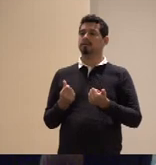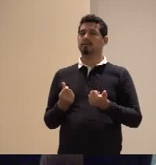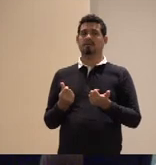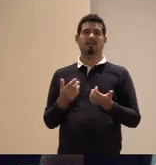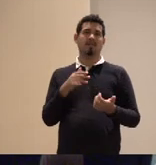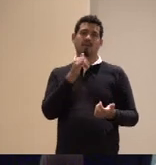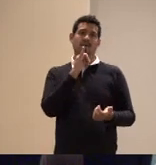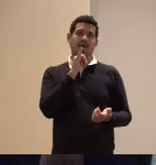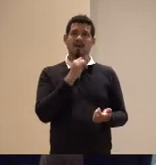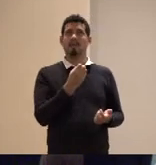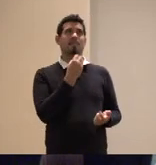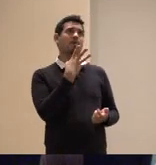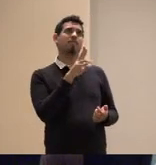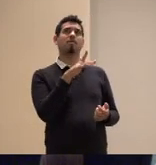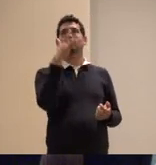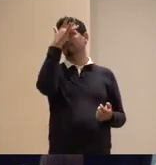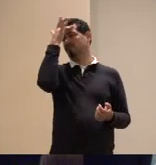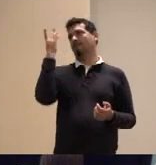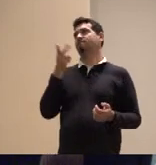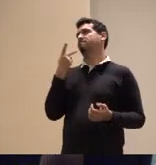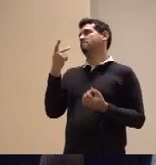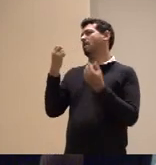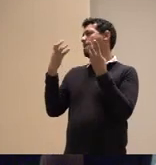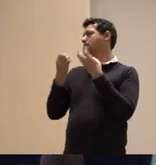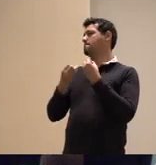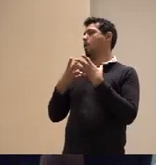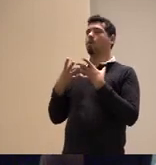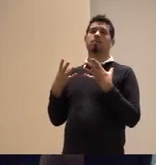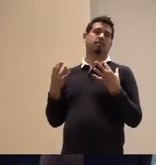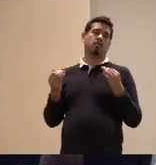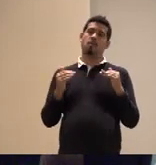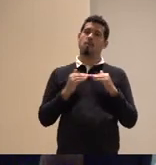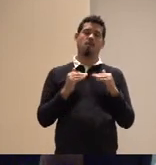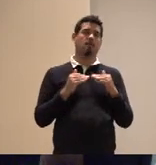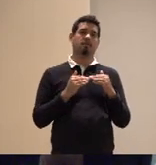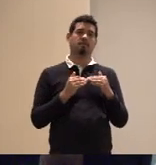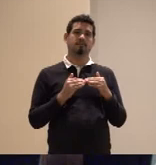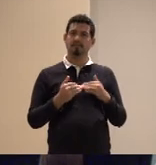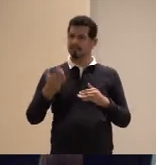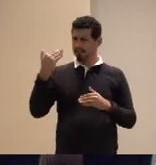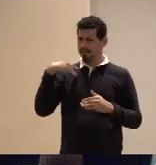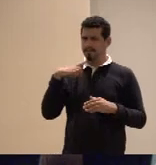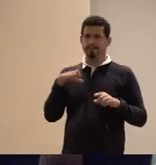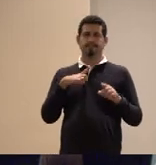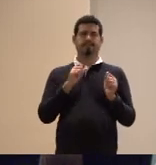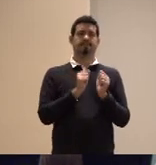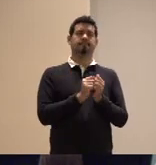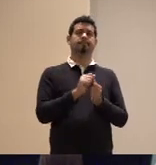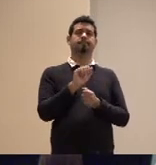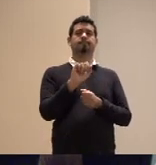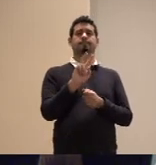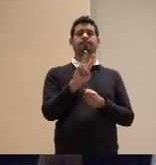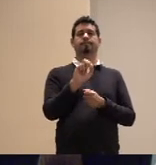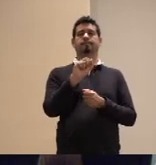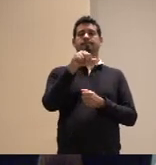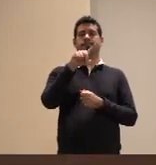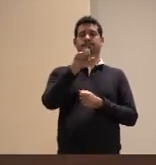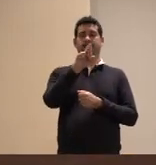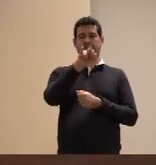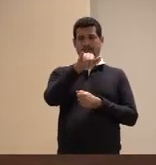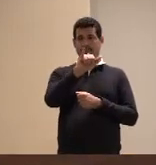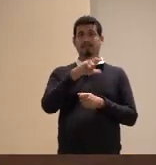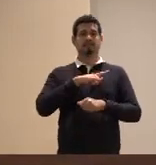bom como tantos falavam. E uma vez eu... estava com o Vanderlino Nogueira, do qual eu tenho muito orgulho de ter